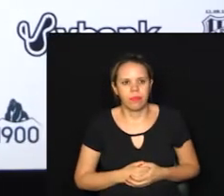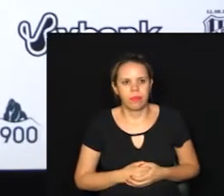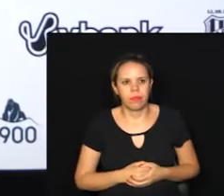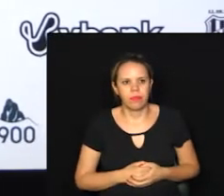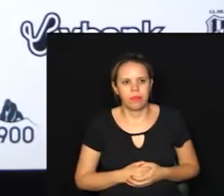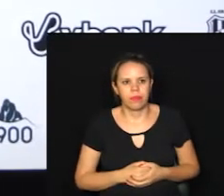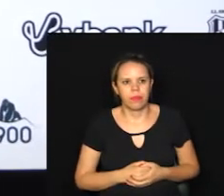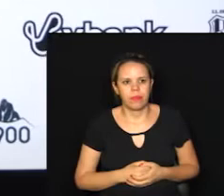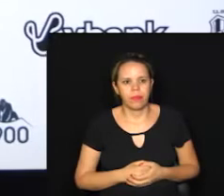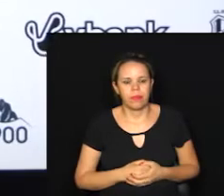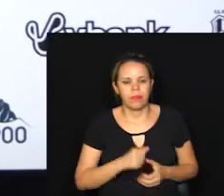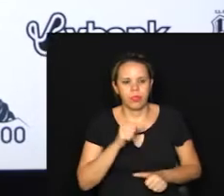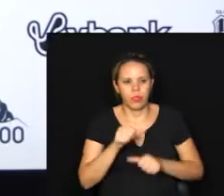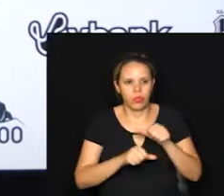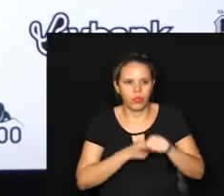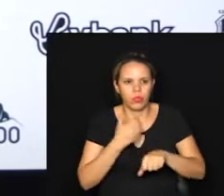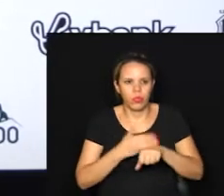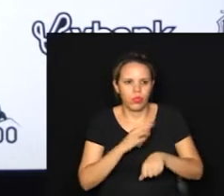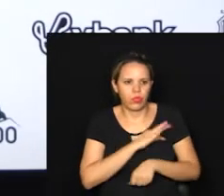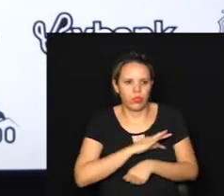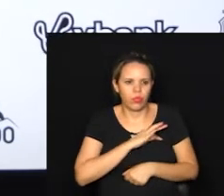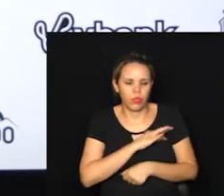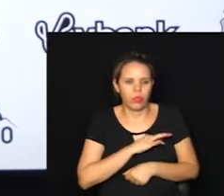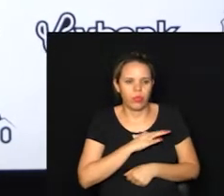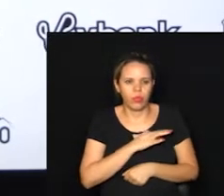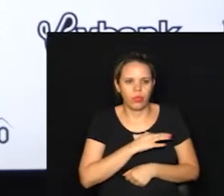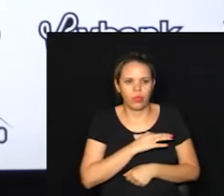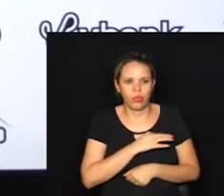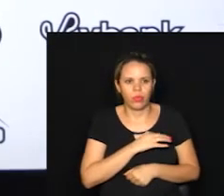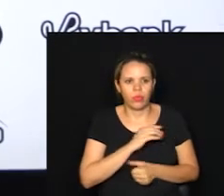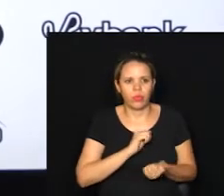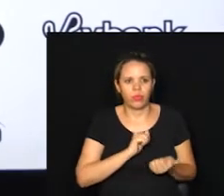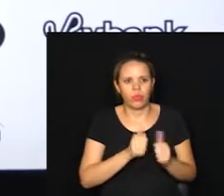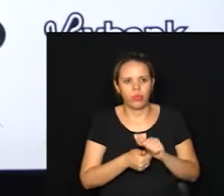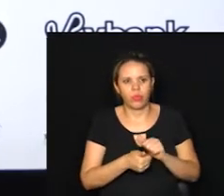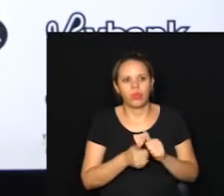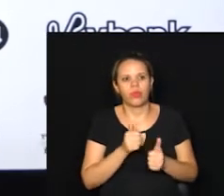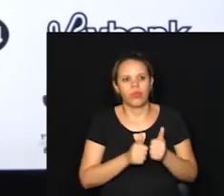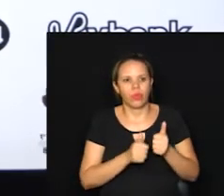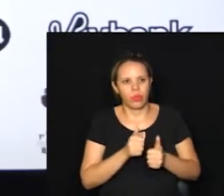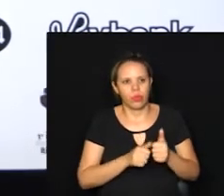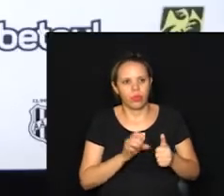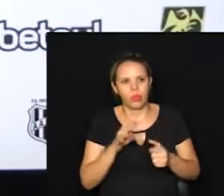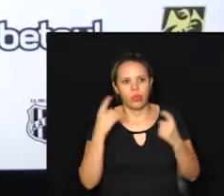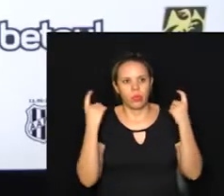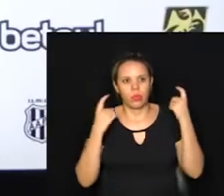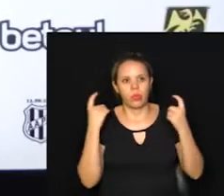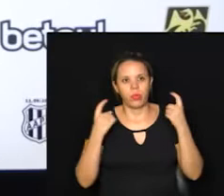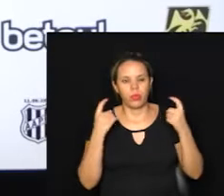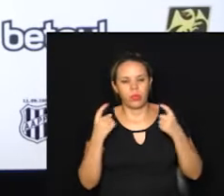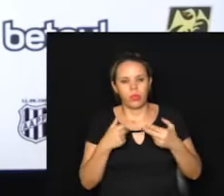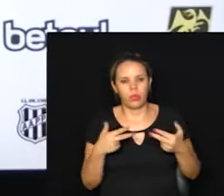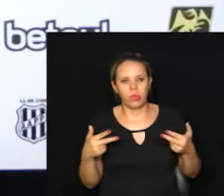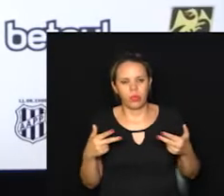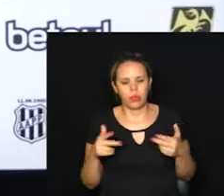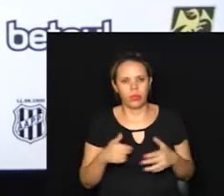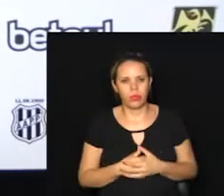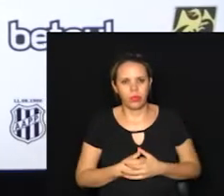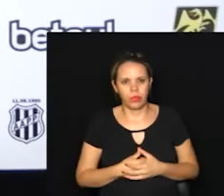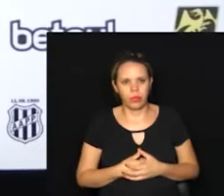Sobre troca de treinador, os jogadores só se preocupam em jogar e isso é coisa